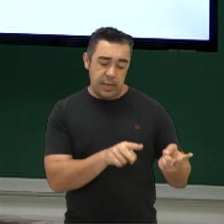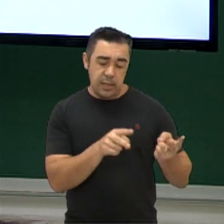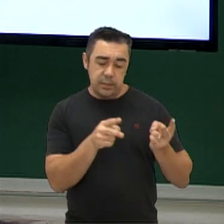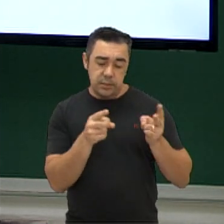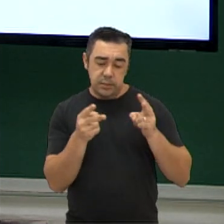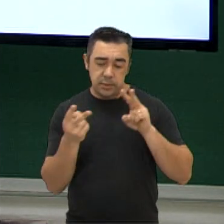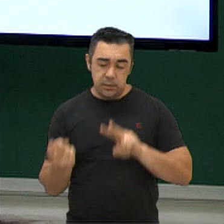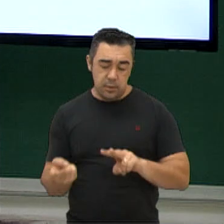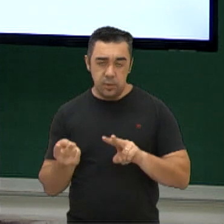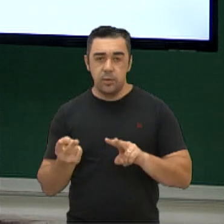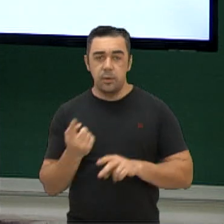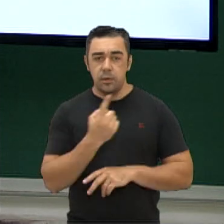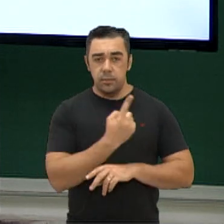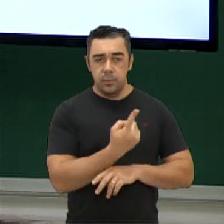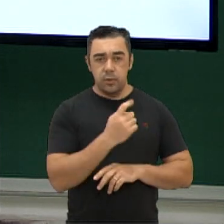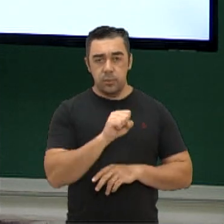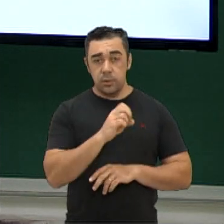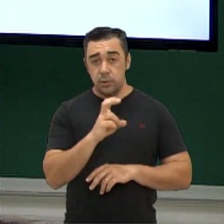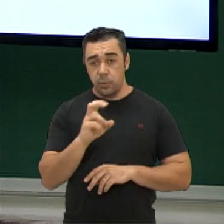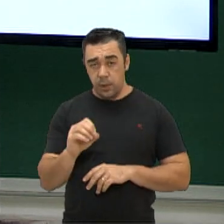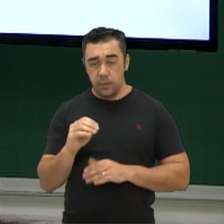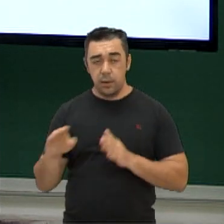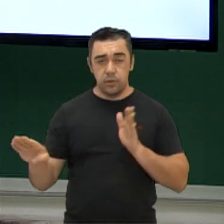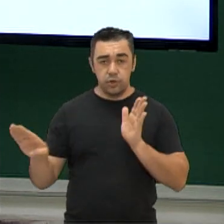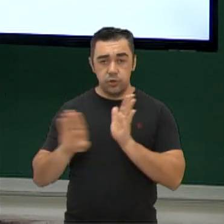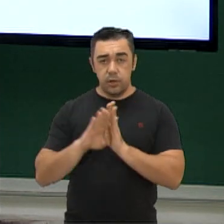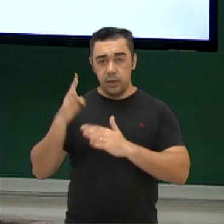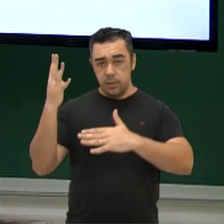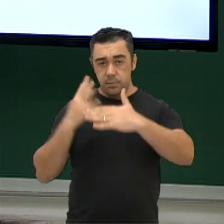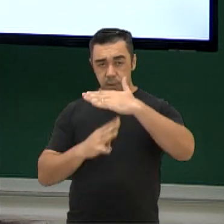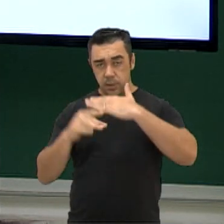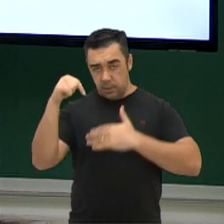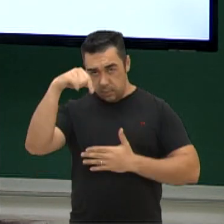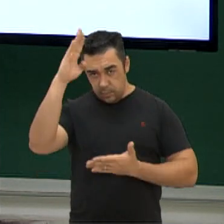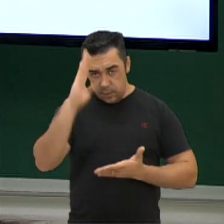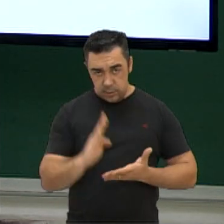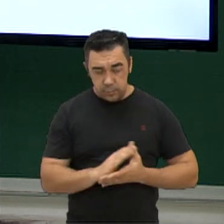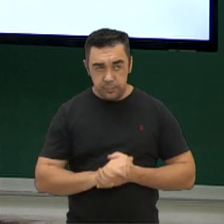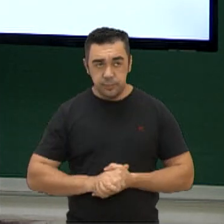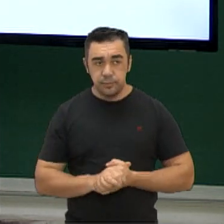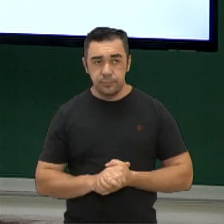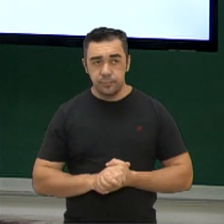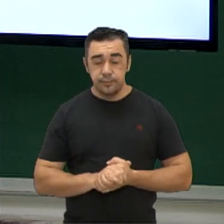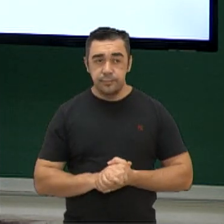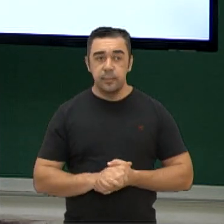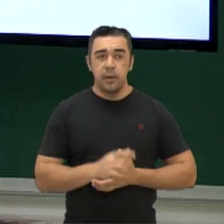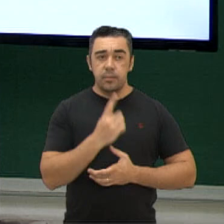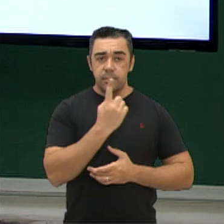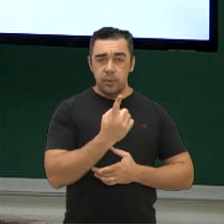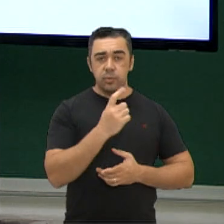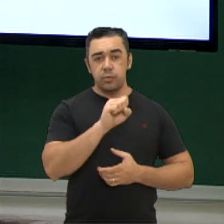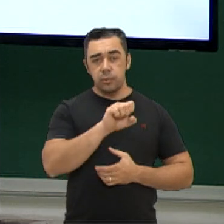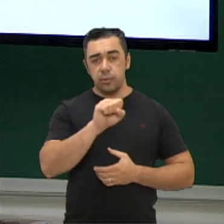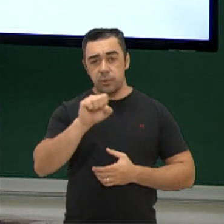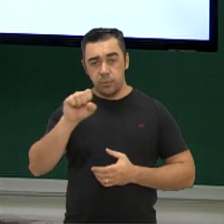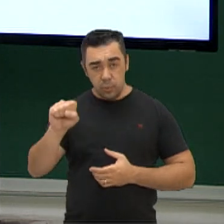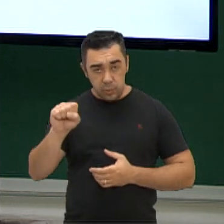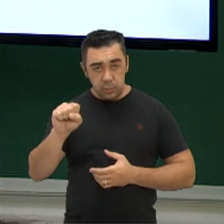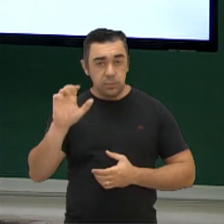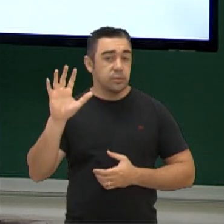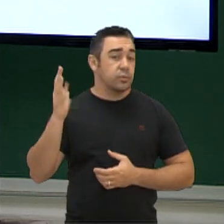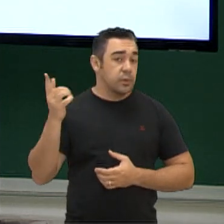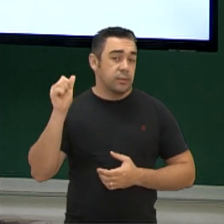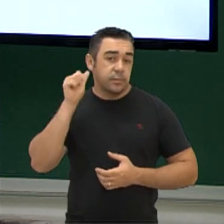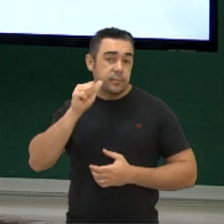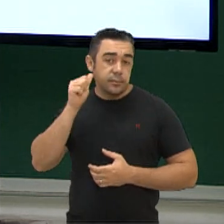transição a partir aí de 1850, da entrada desses imigrantes aqui no Brasil. Chegamos em 1888,